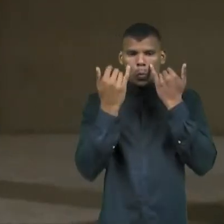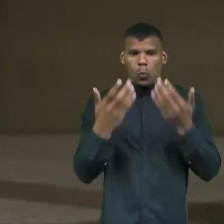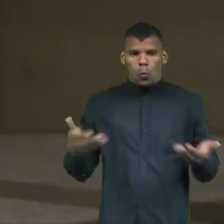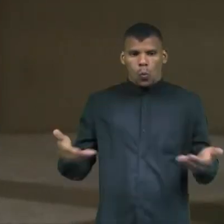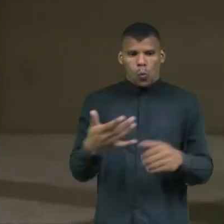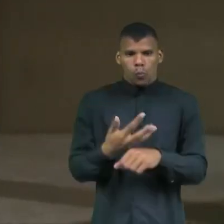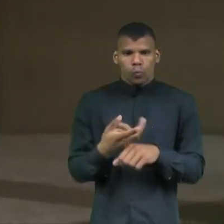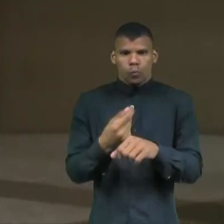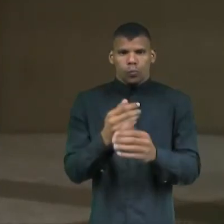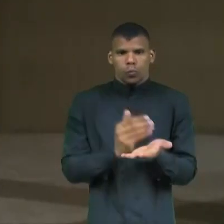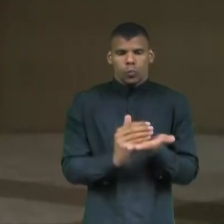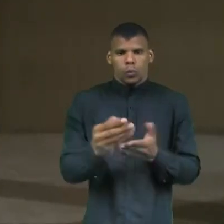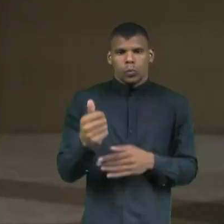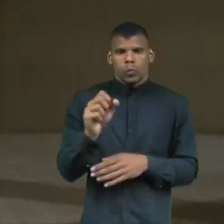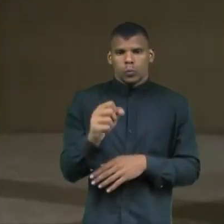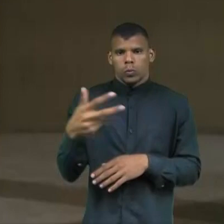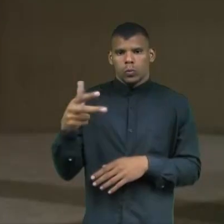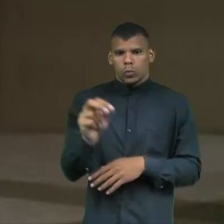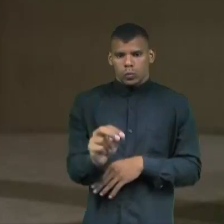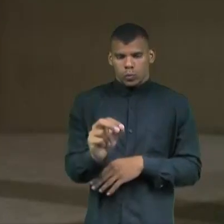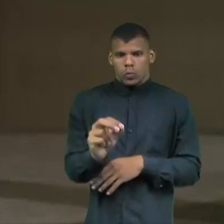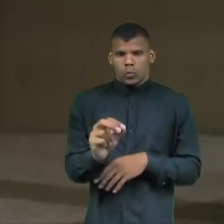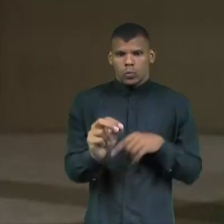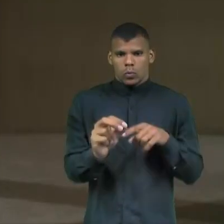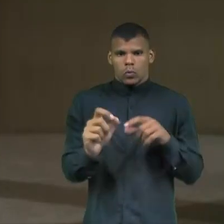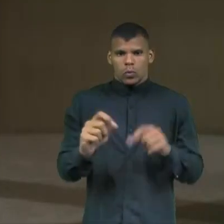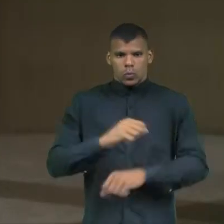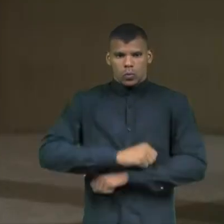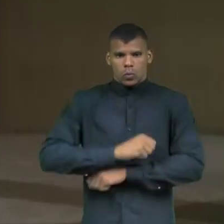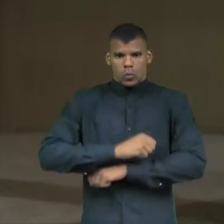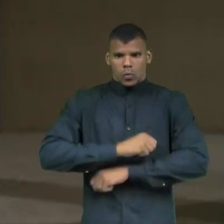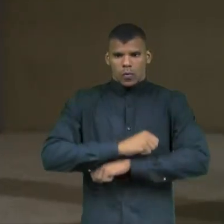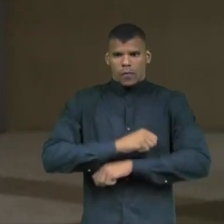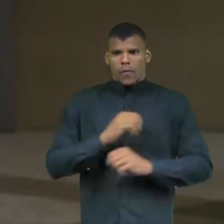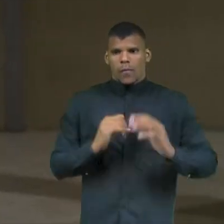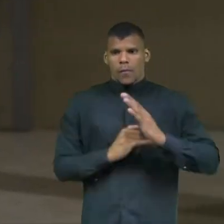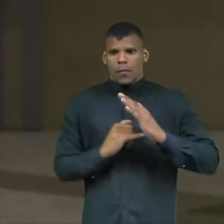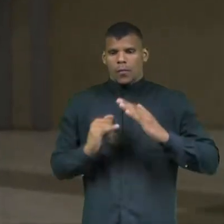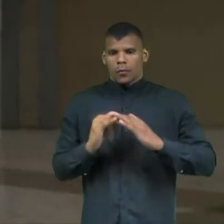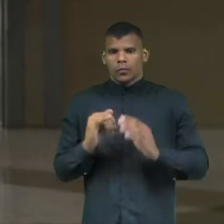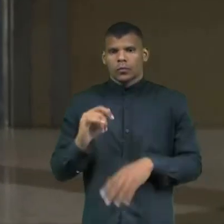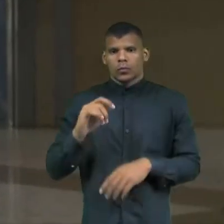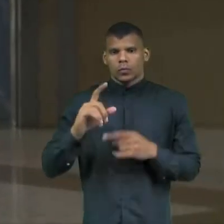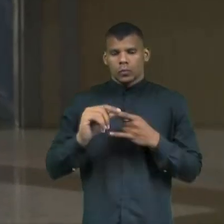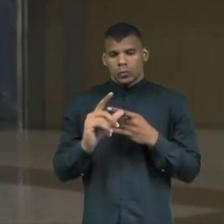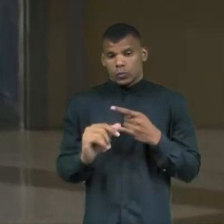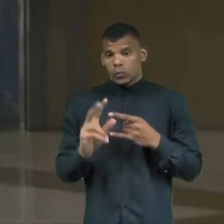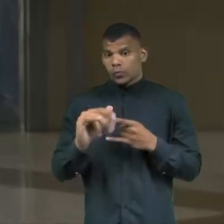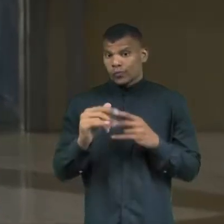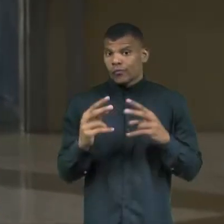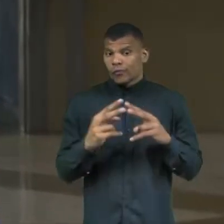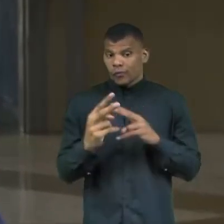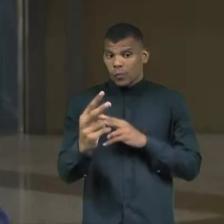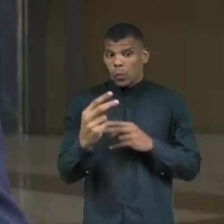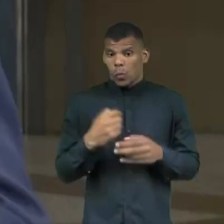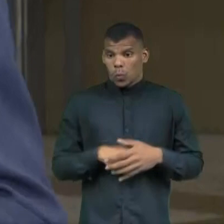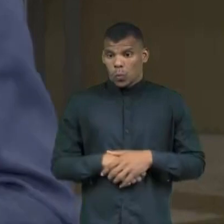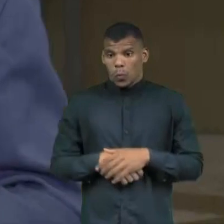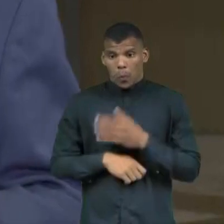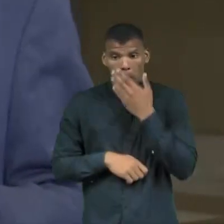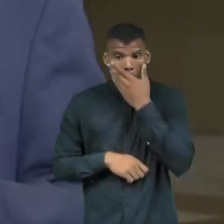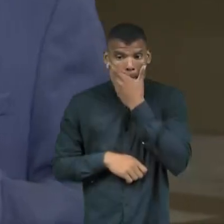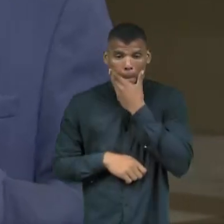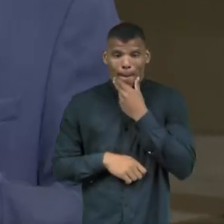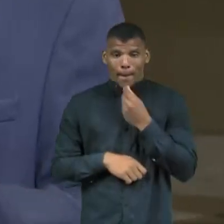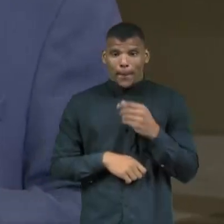começa às 18h30, pela plataforma do Instituto no YouTube. Vai ser de forma online apenas, de forma online,